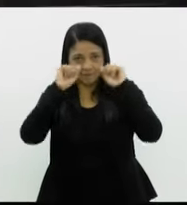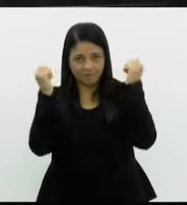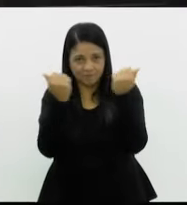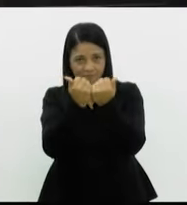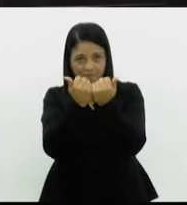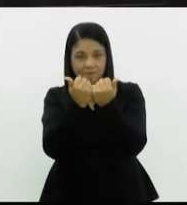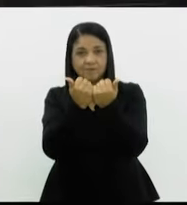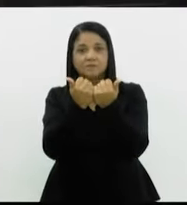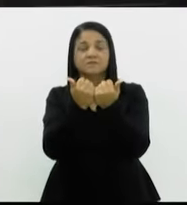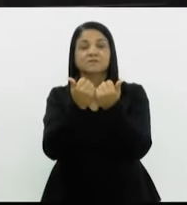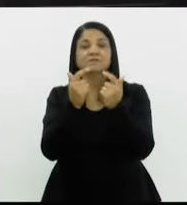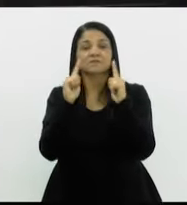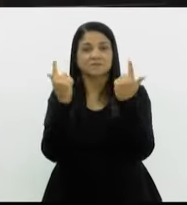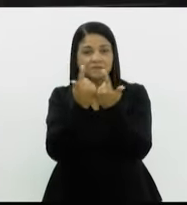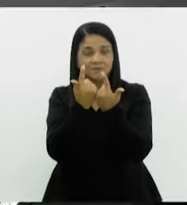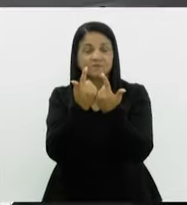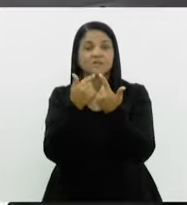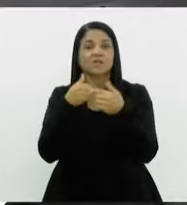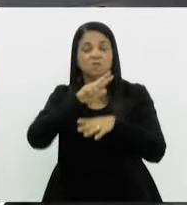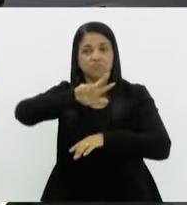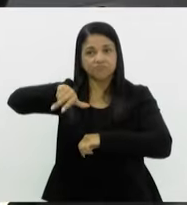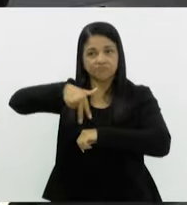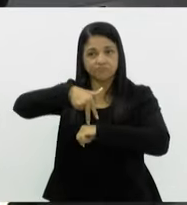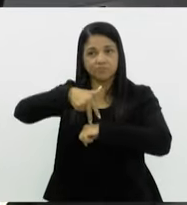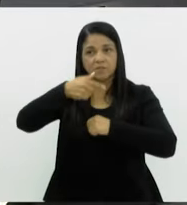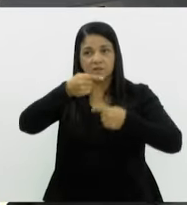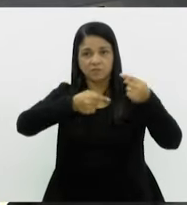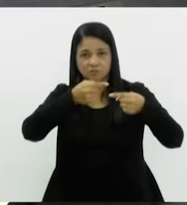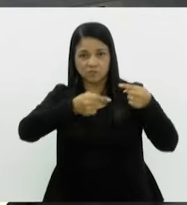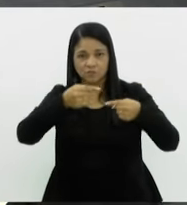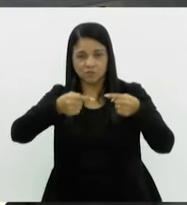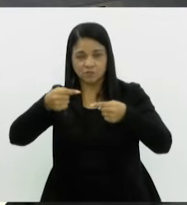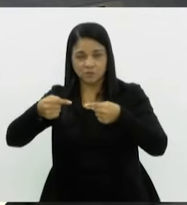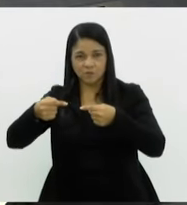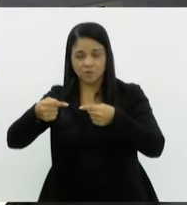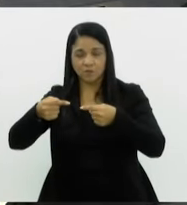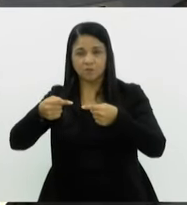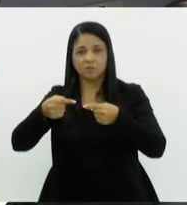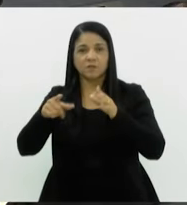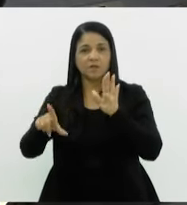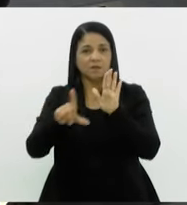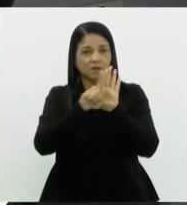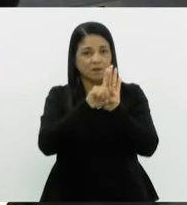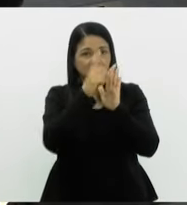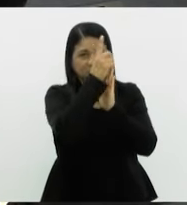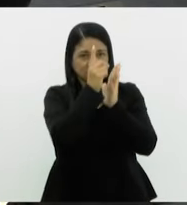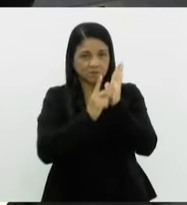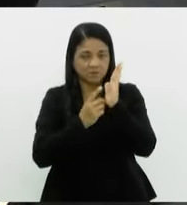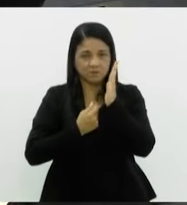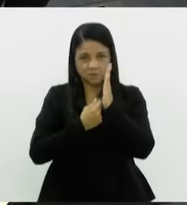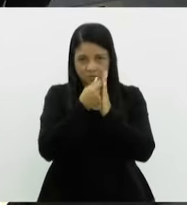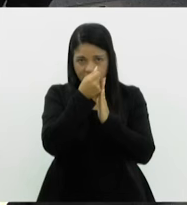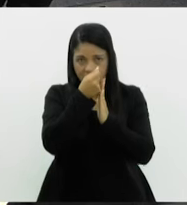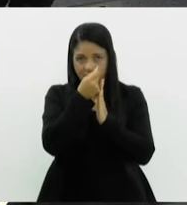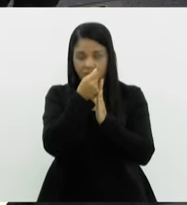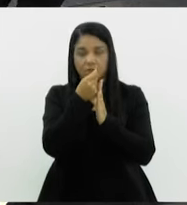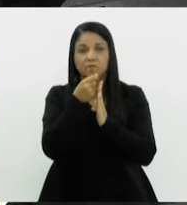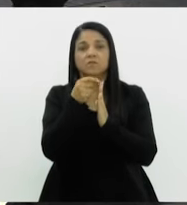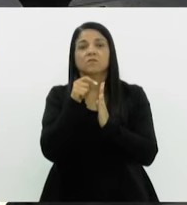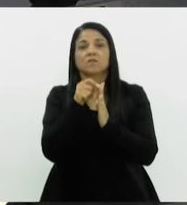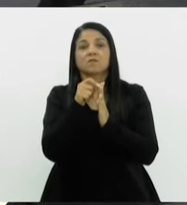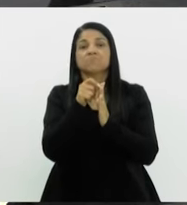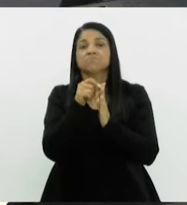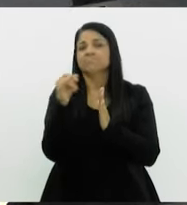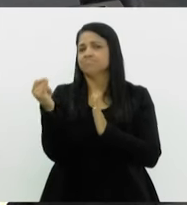à tribuna para a ocasião da discussão da Lei de Diretrizes Orçamentárias, que é uma das peças